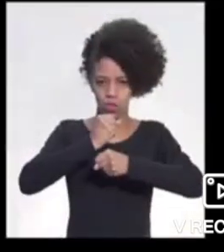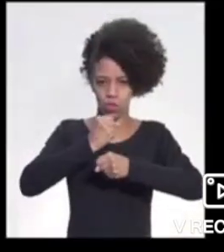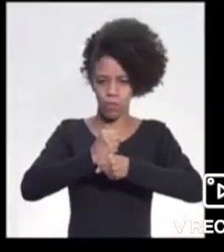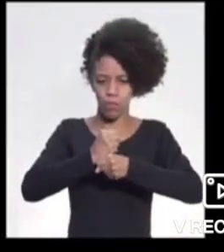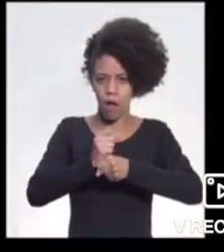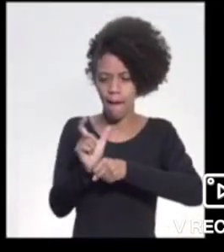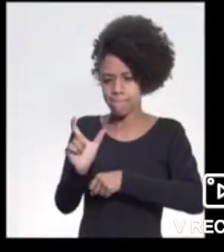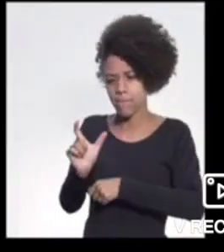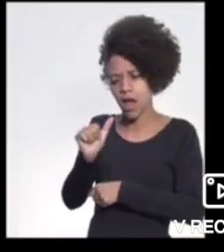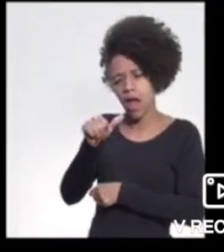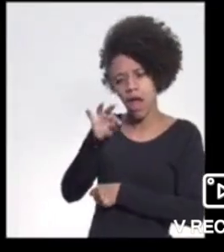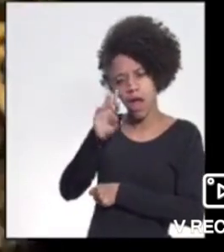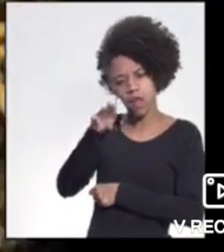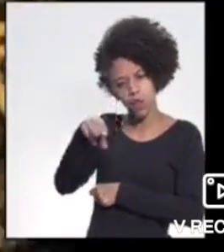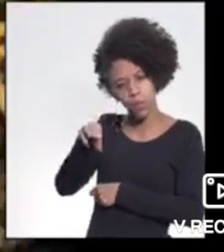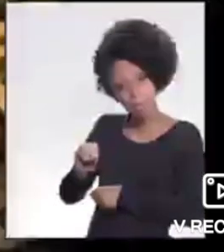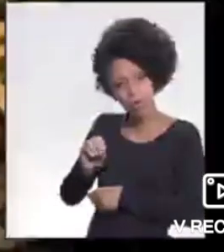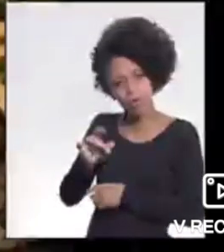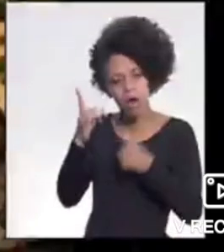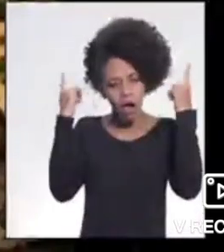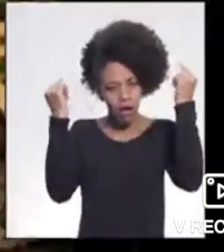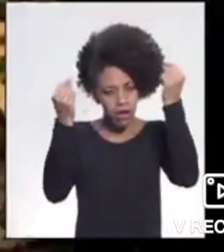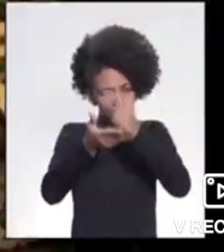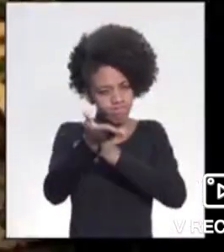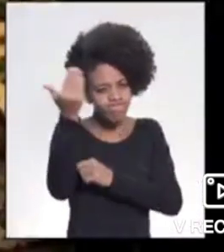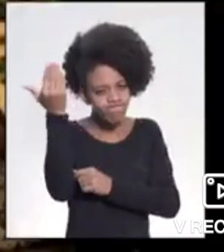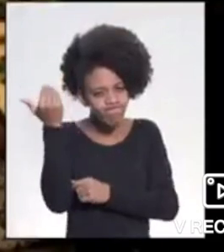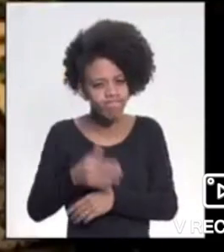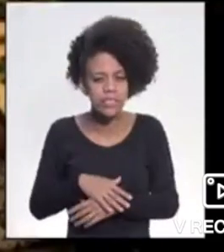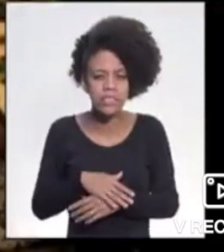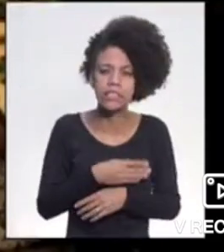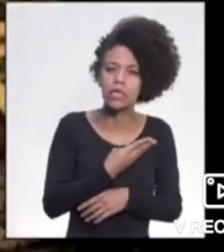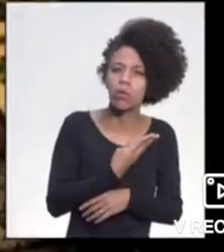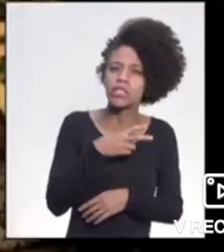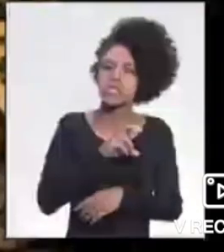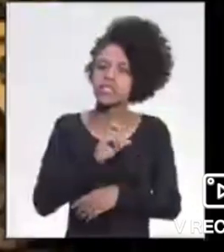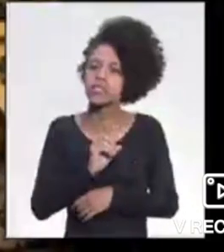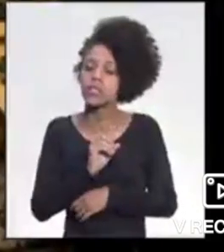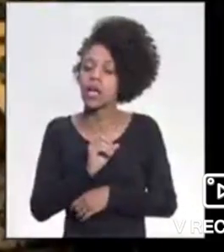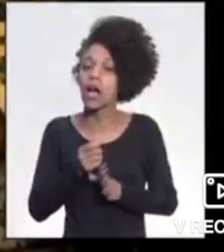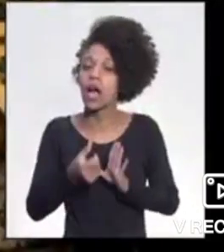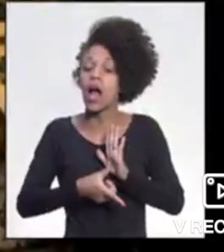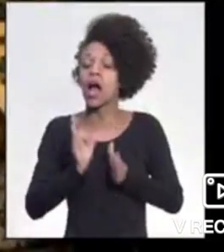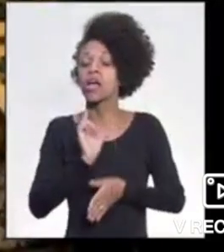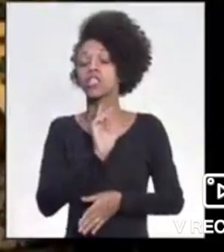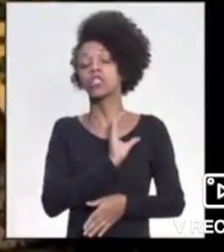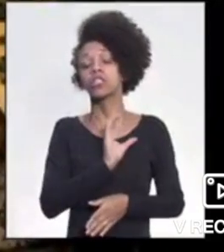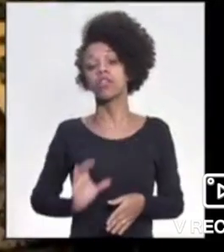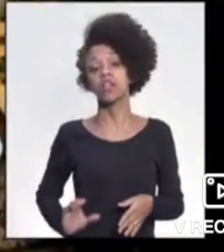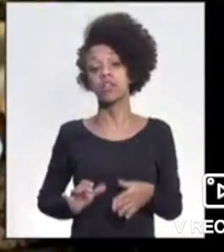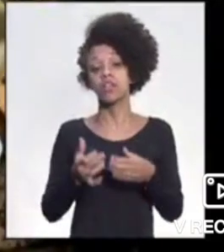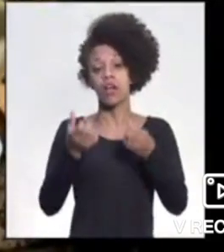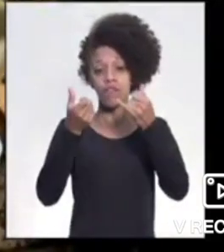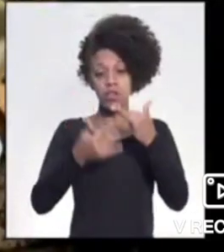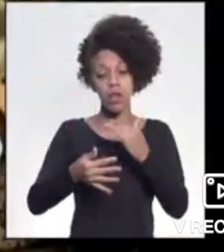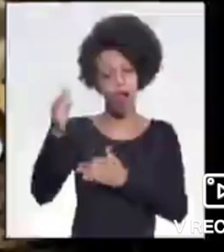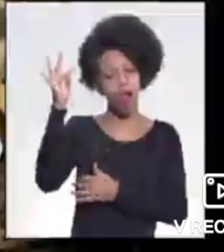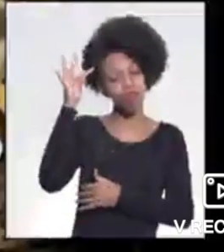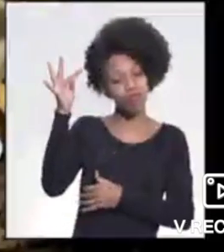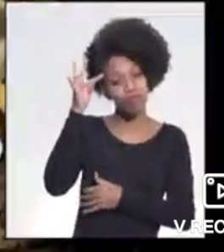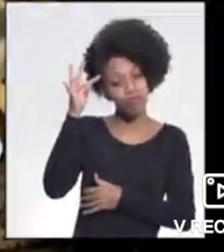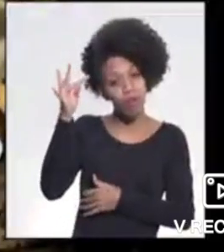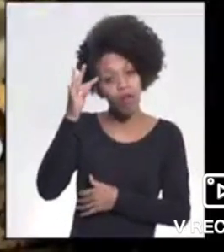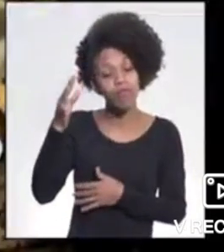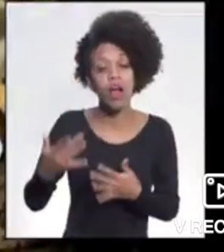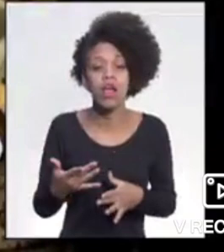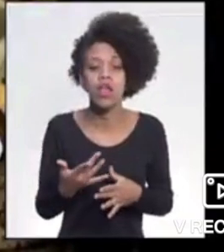A palavra átomo nos remete à Grécia Antiga. Por volta de 450 a.C., os filósofos Demócrito e Leucipo formularam